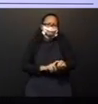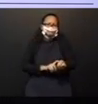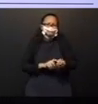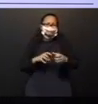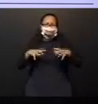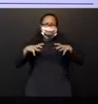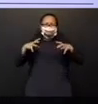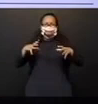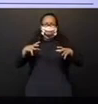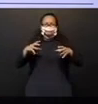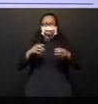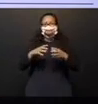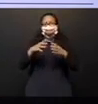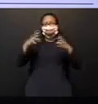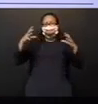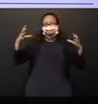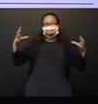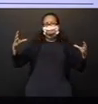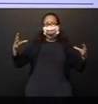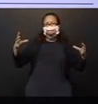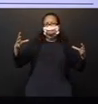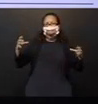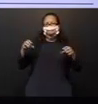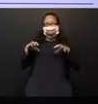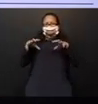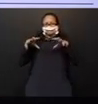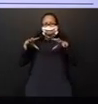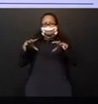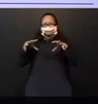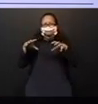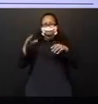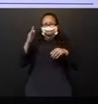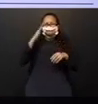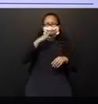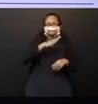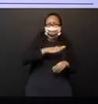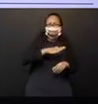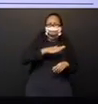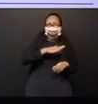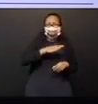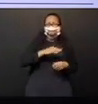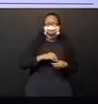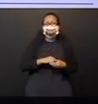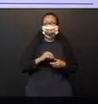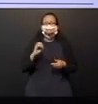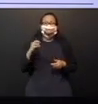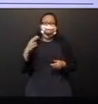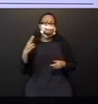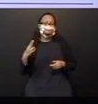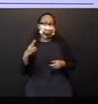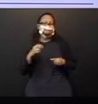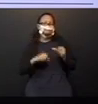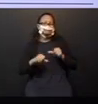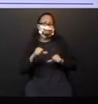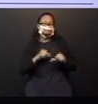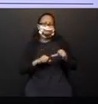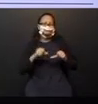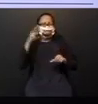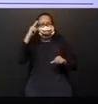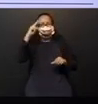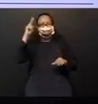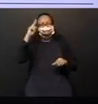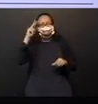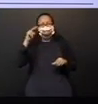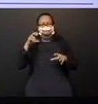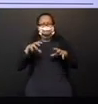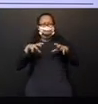monstro enorme, um monstro malvado. Ou eu posso mudar a história e dizer que